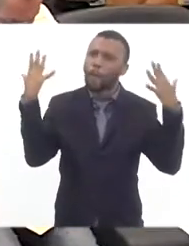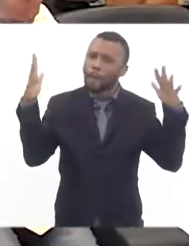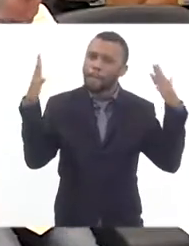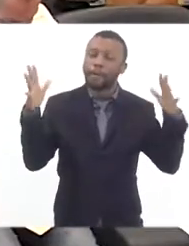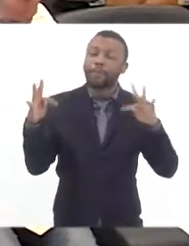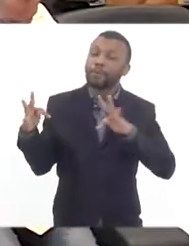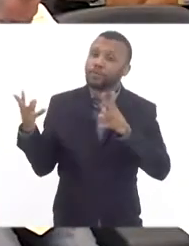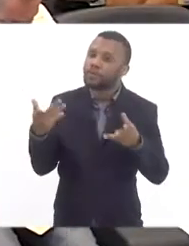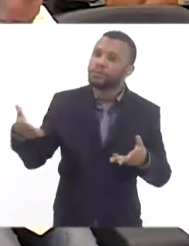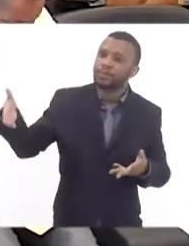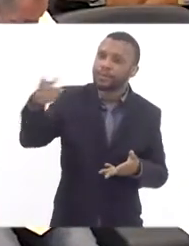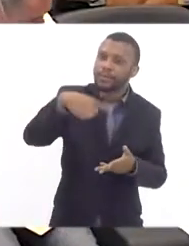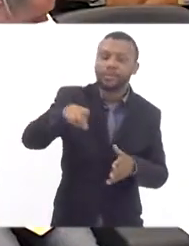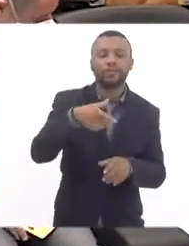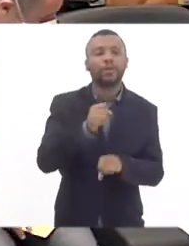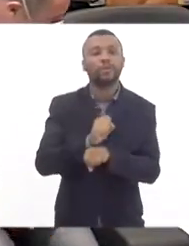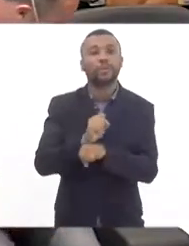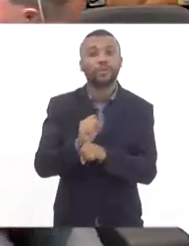agora.